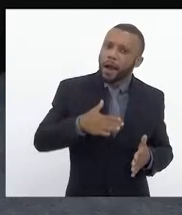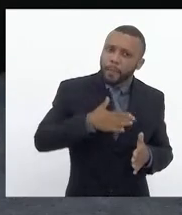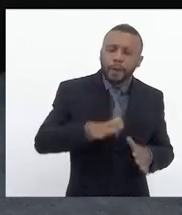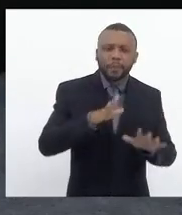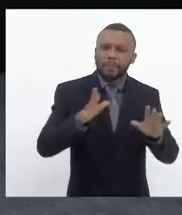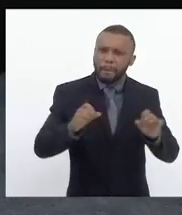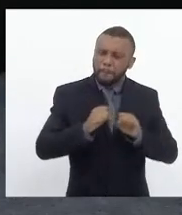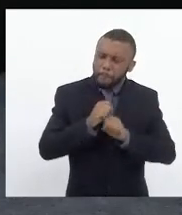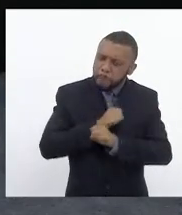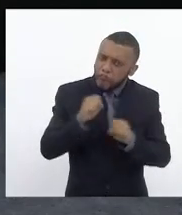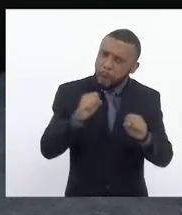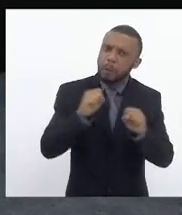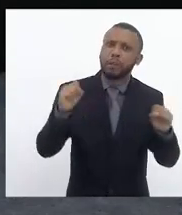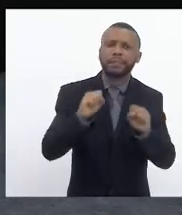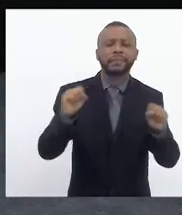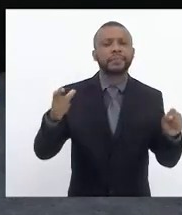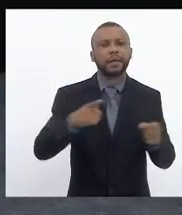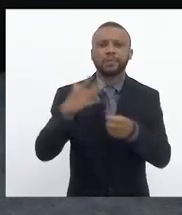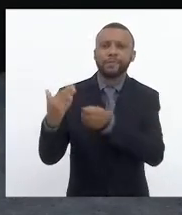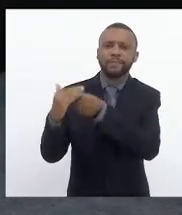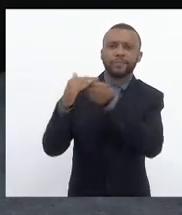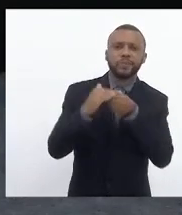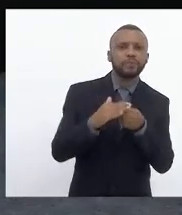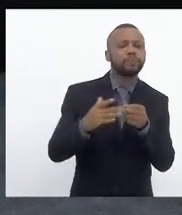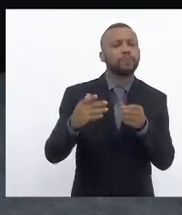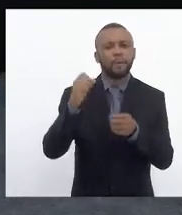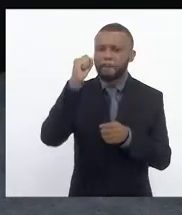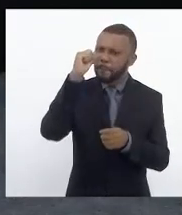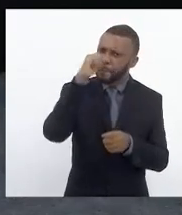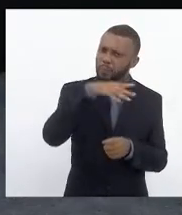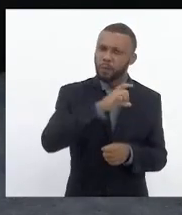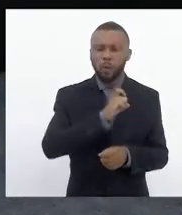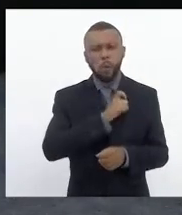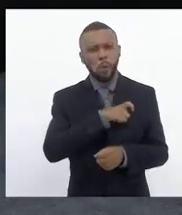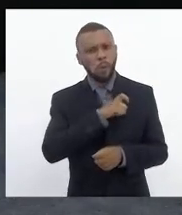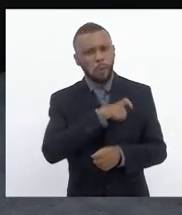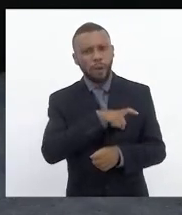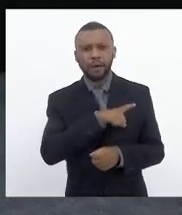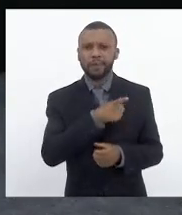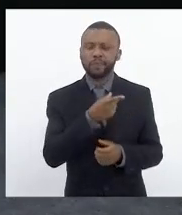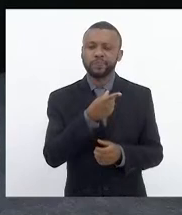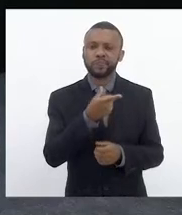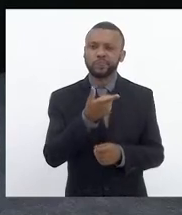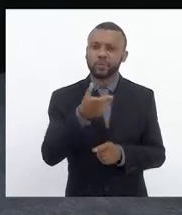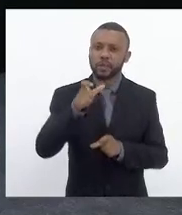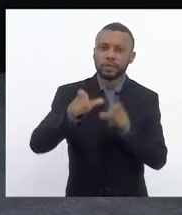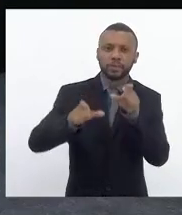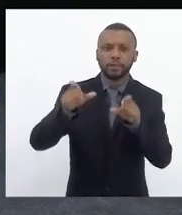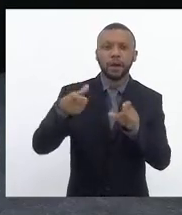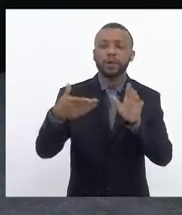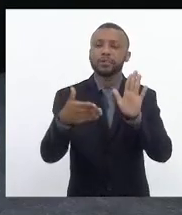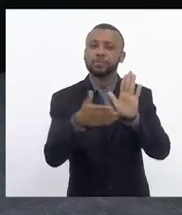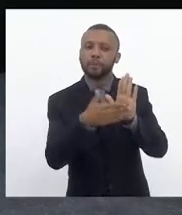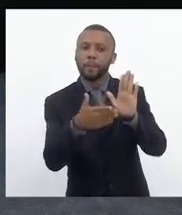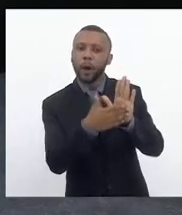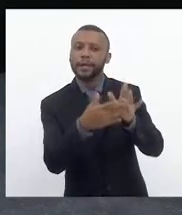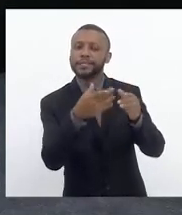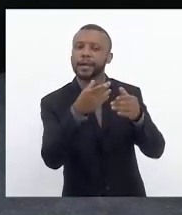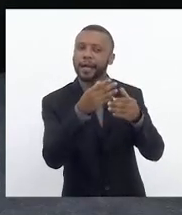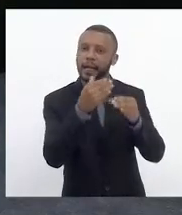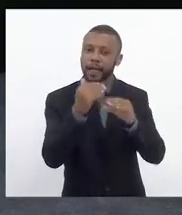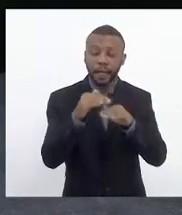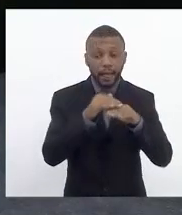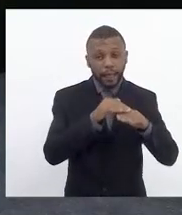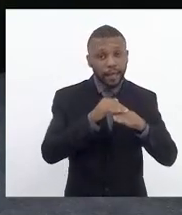estavam sendo vítimas da mais alta perversa integridade através de medidas encaminhadas ao